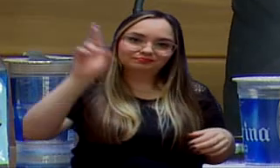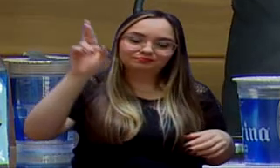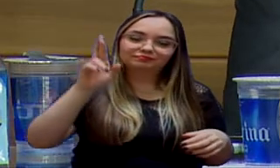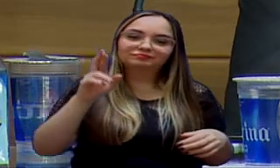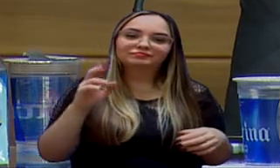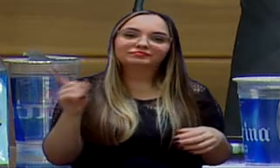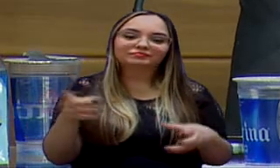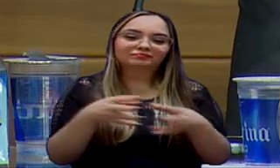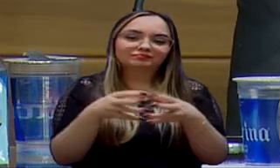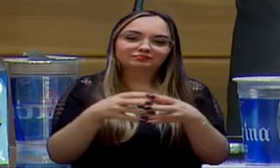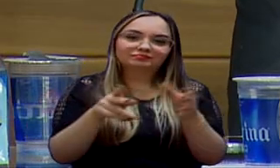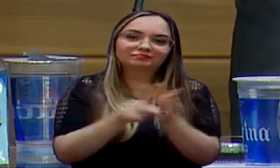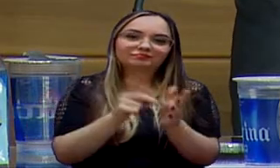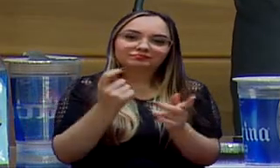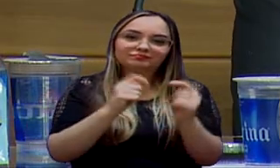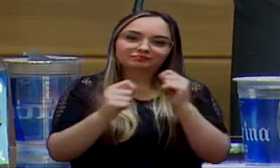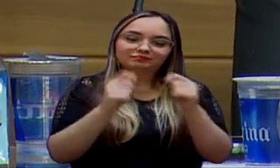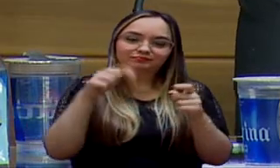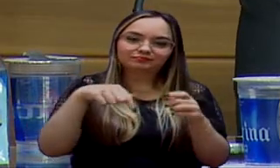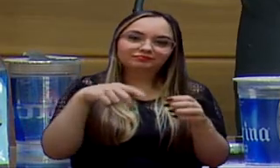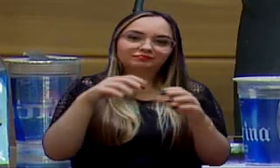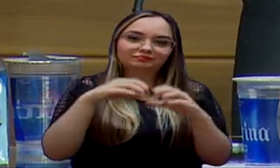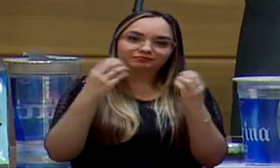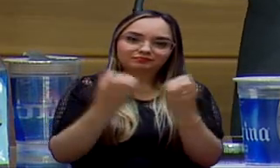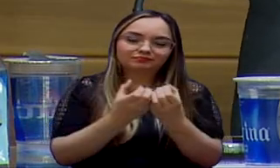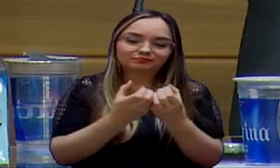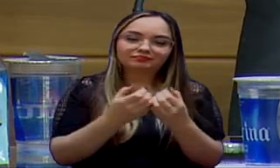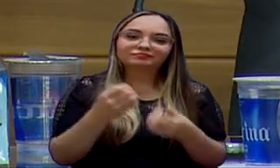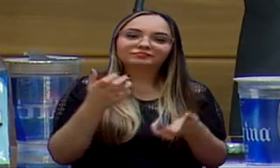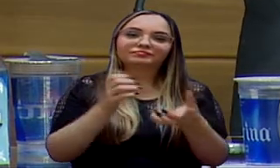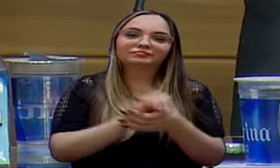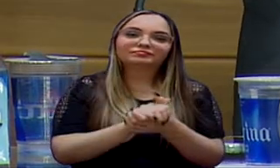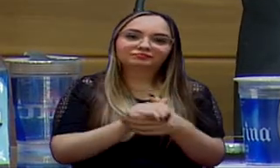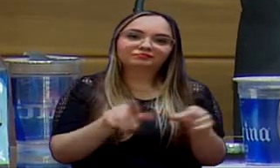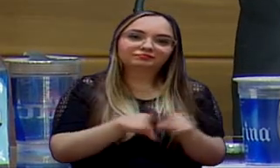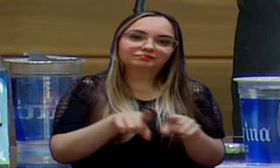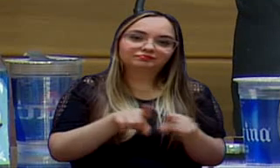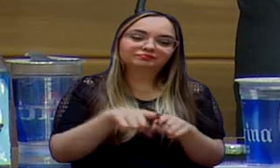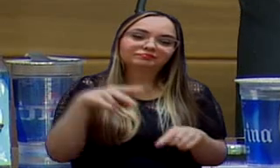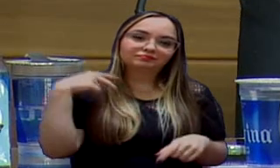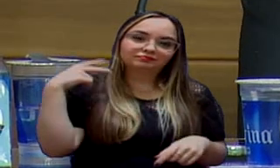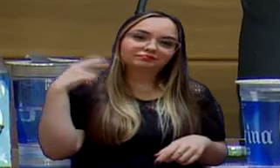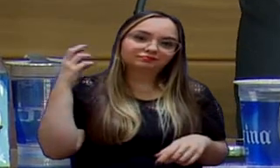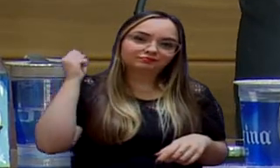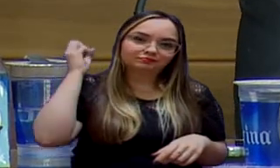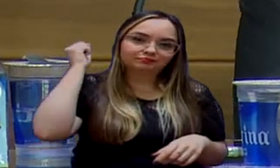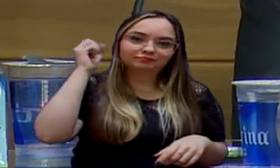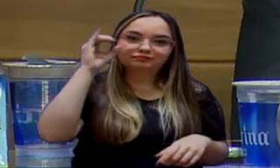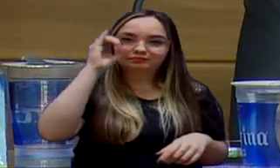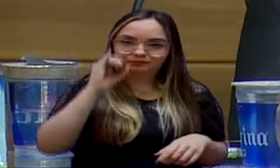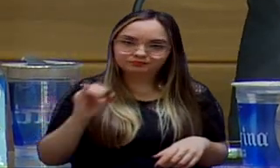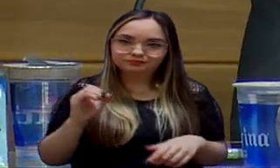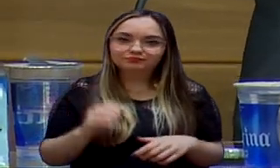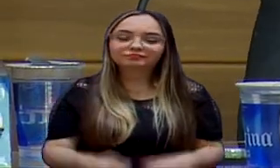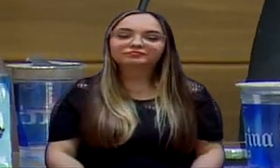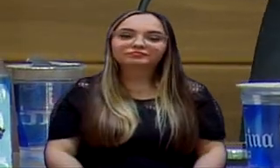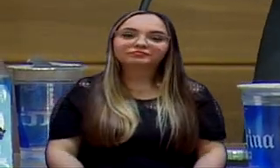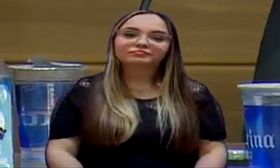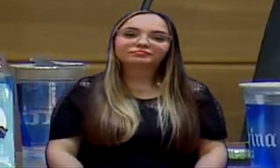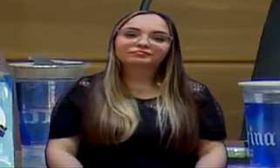da comissão de economia e orçamento dessa casa que é cumprimentar as vereadoras aqui presente Fernanda Garcia e Yara